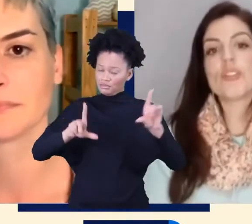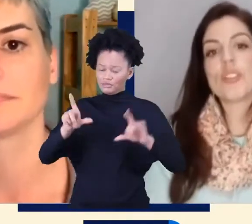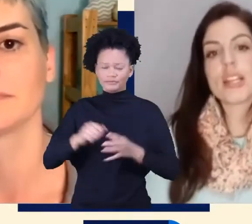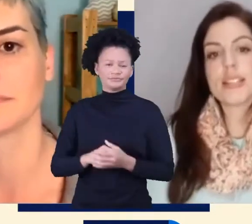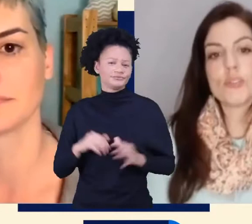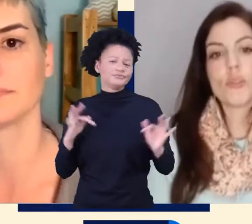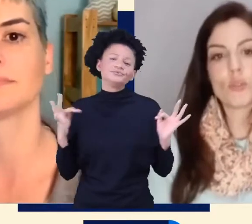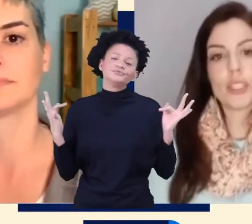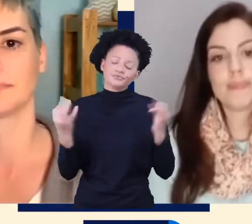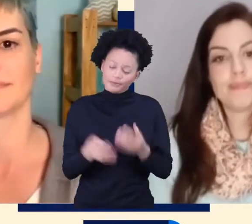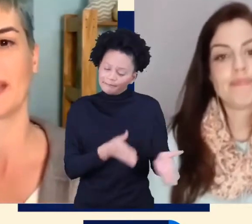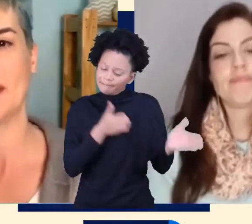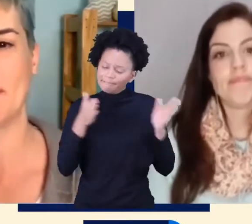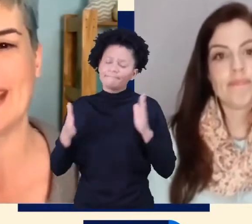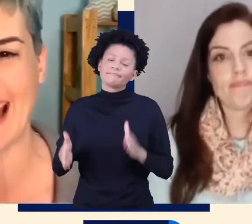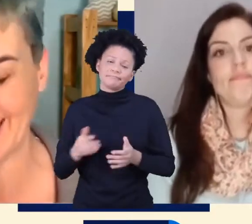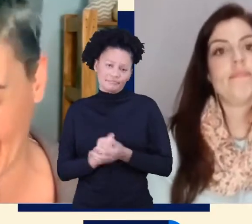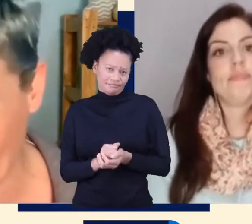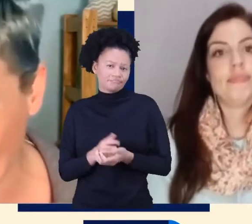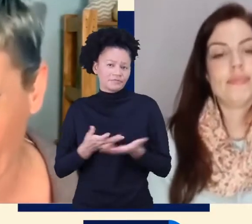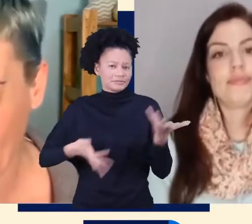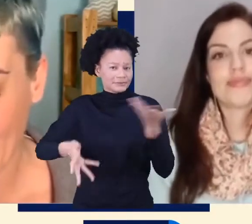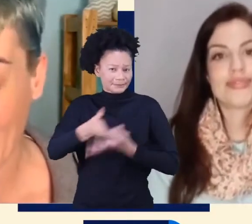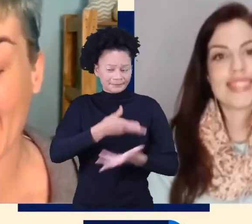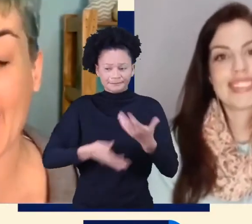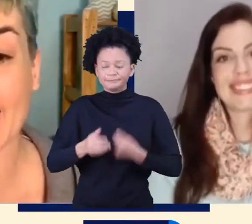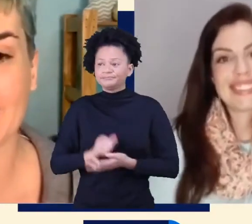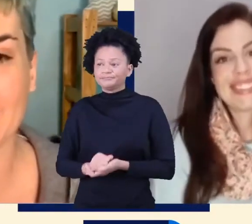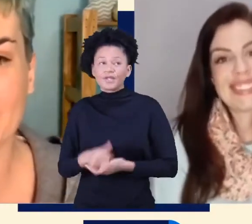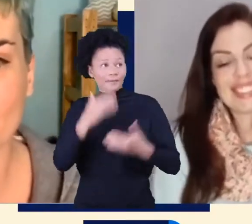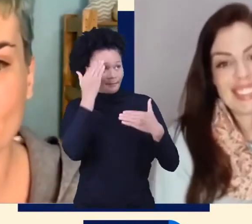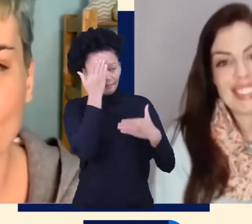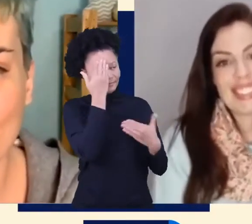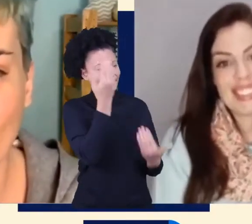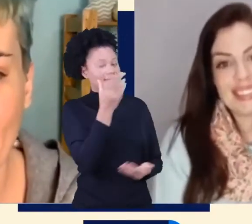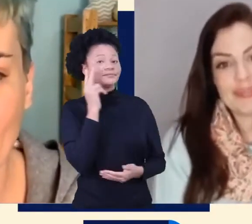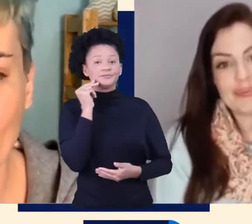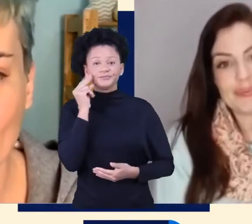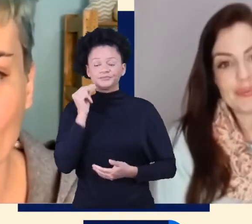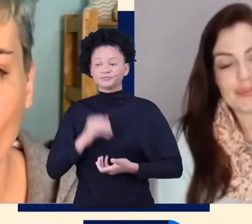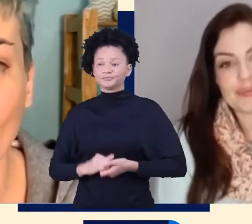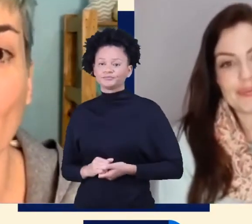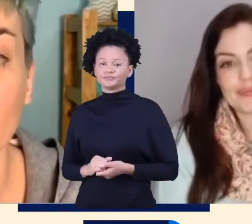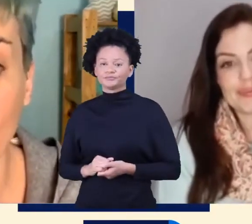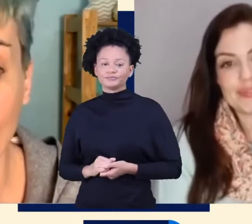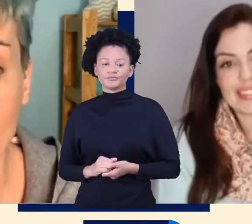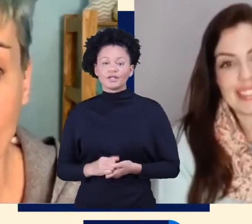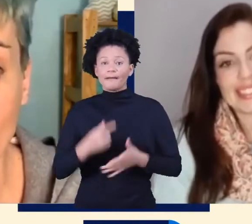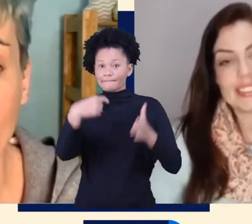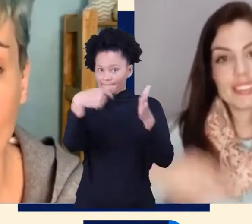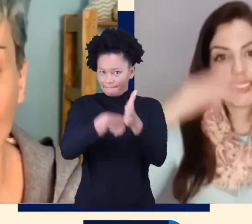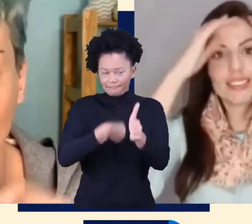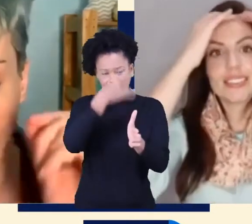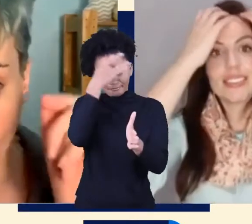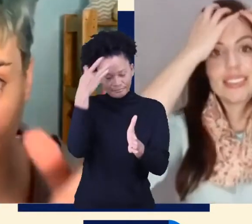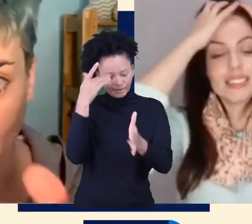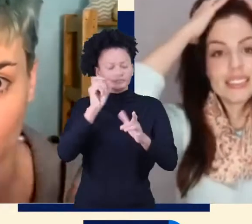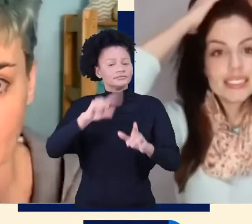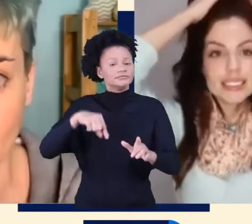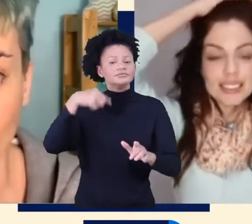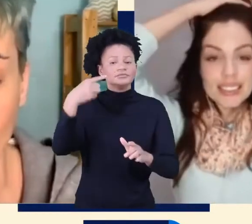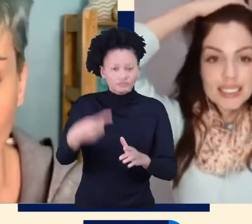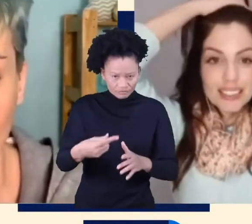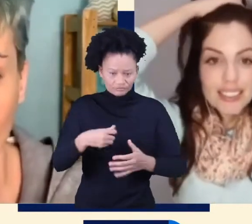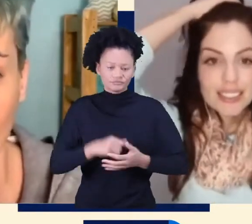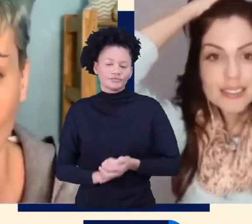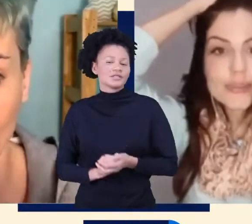momento de trazer isso à tona. Obrigada, Carol. Puxa, alguém perguntou... Bom, depois também eu sempre dou a dica dos